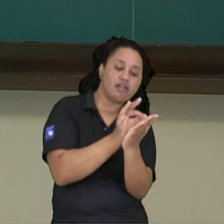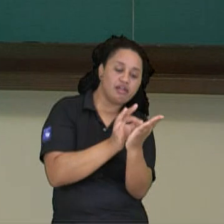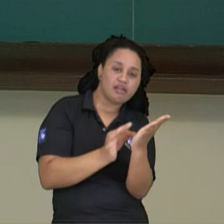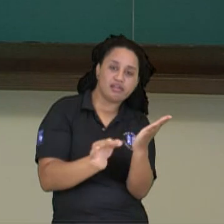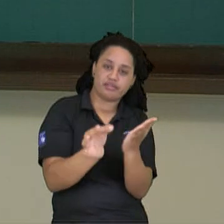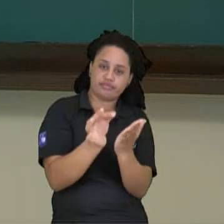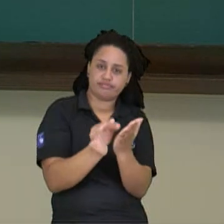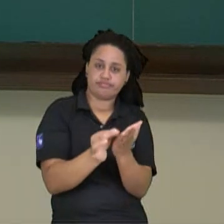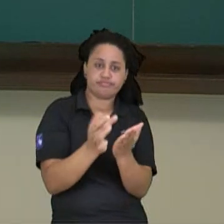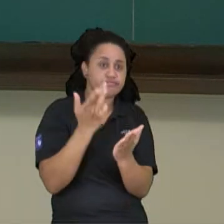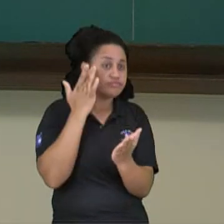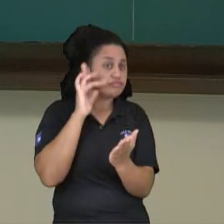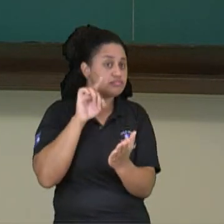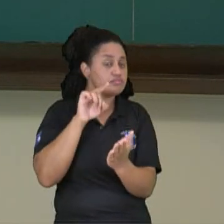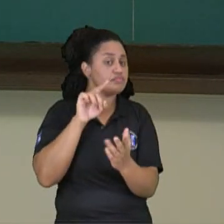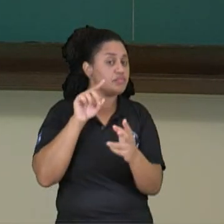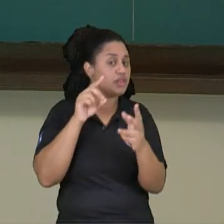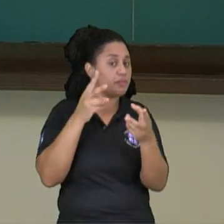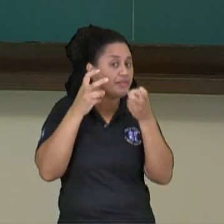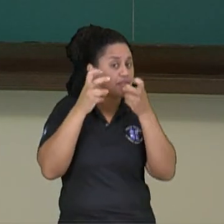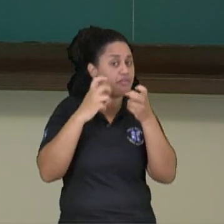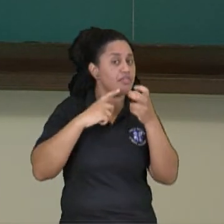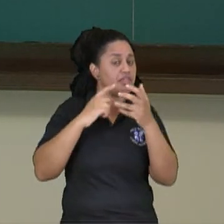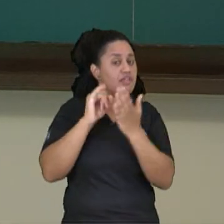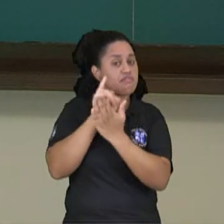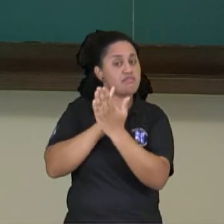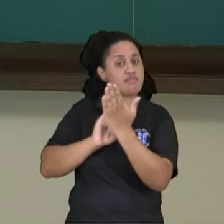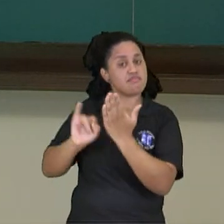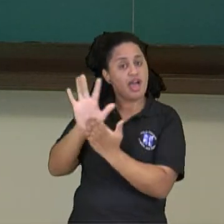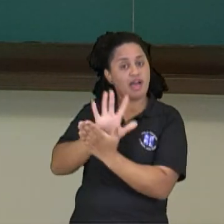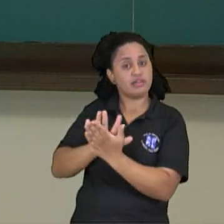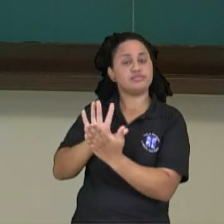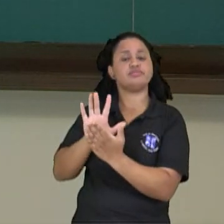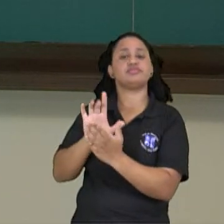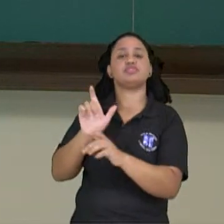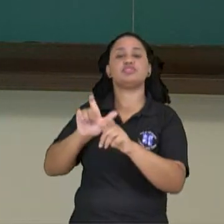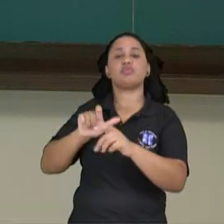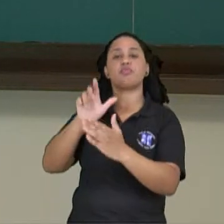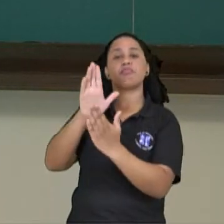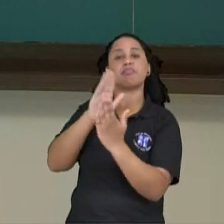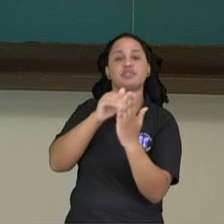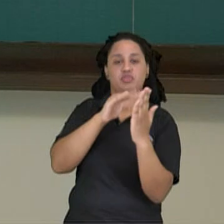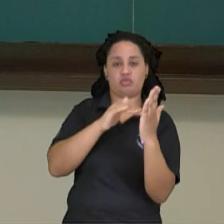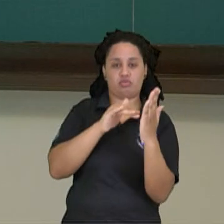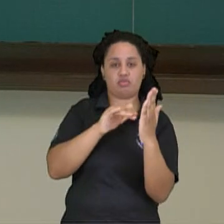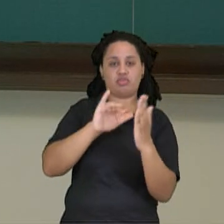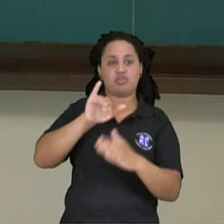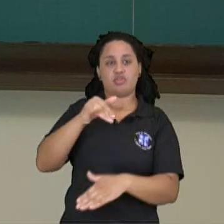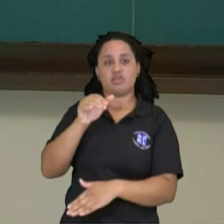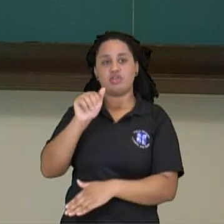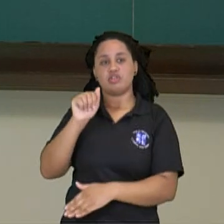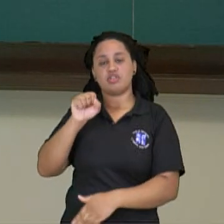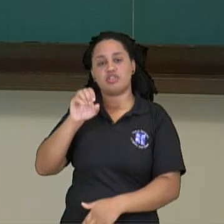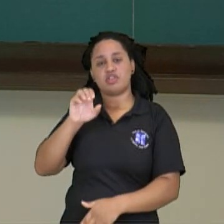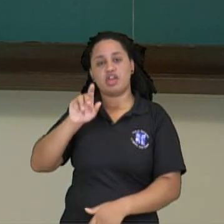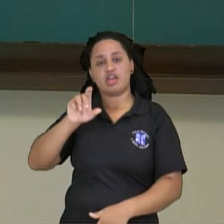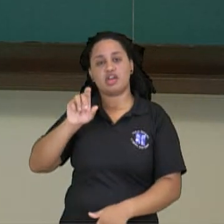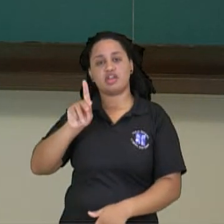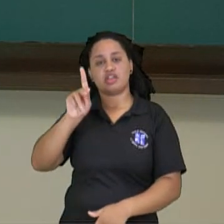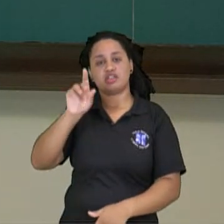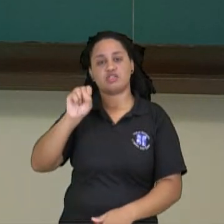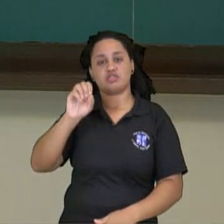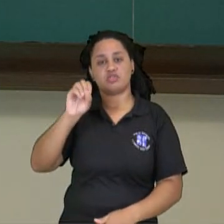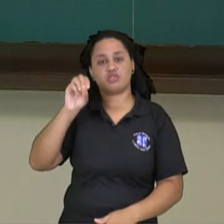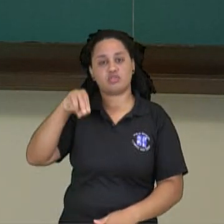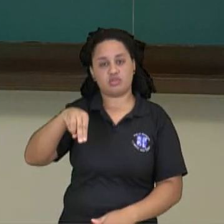observou, tem uma imagem ali de um artista plástico, um pintor, Jackson Pollock. Ele